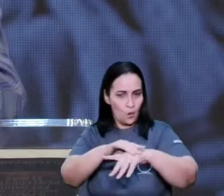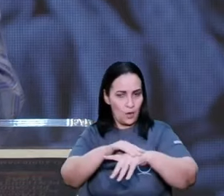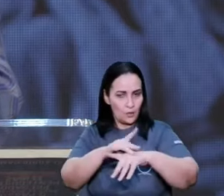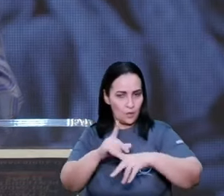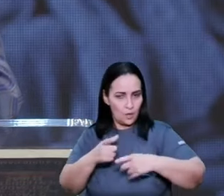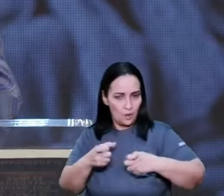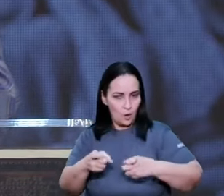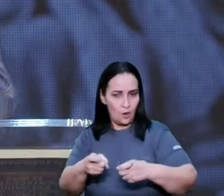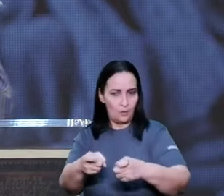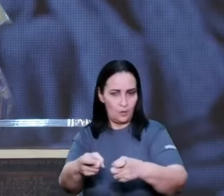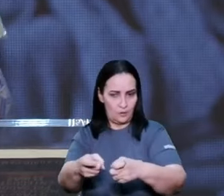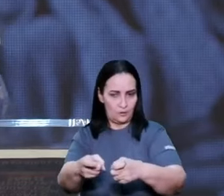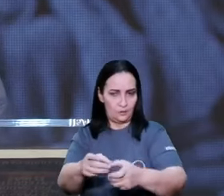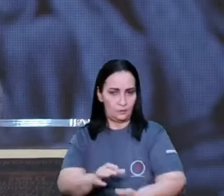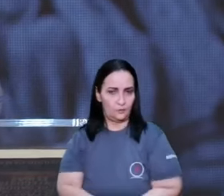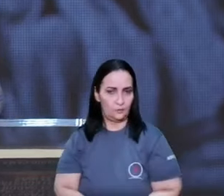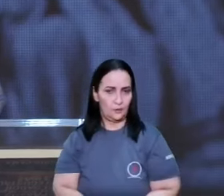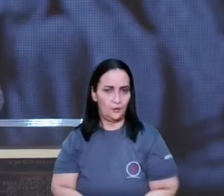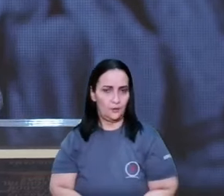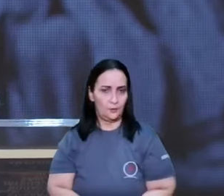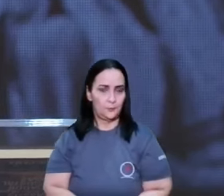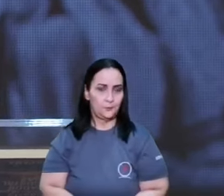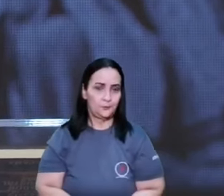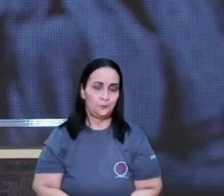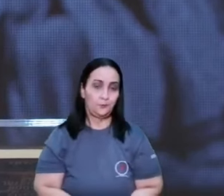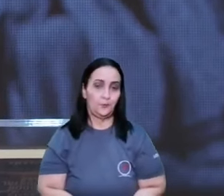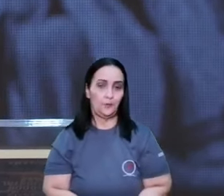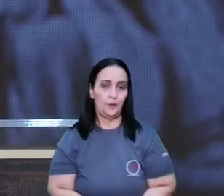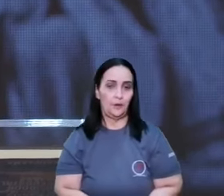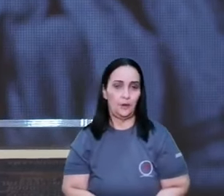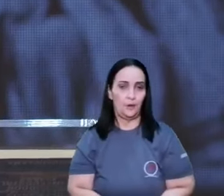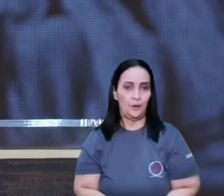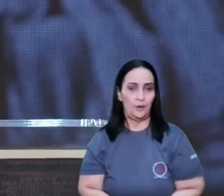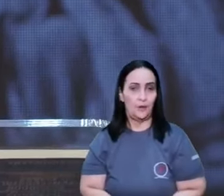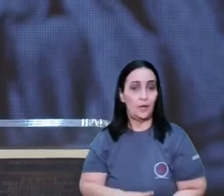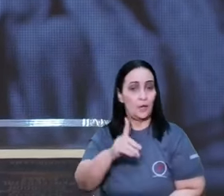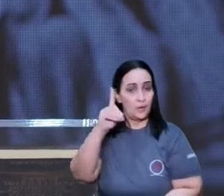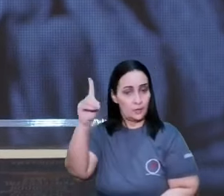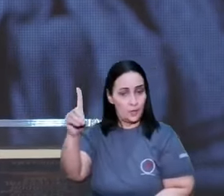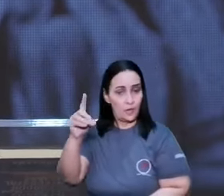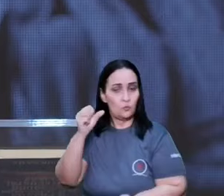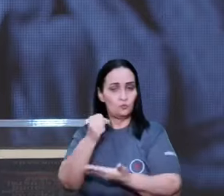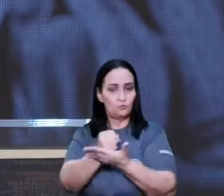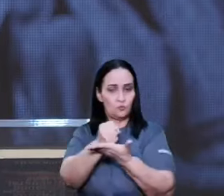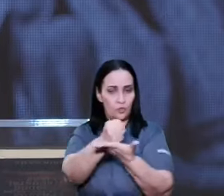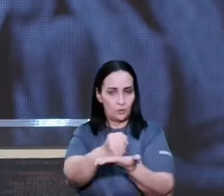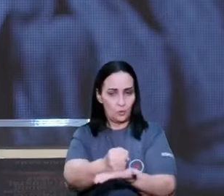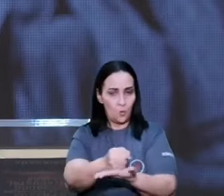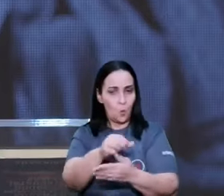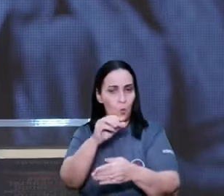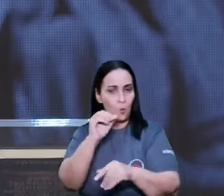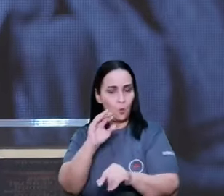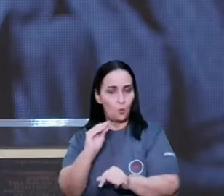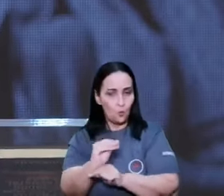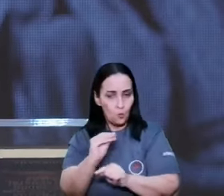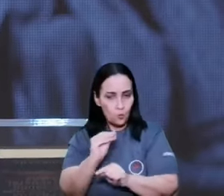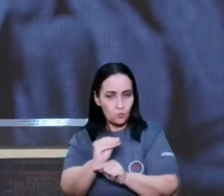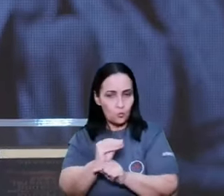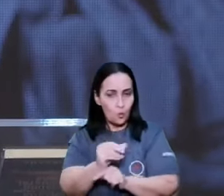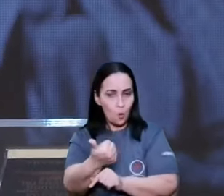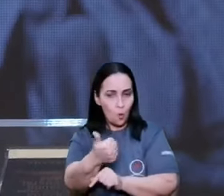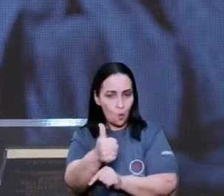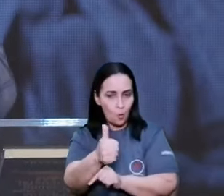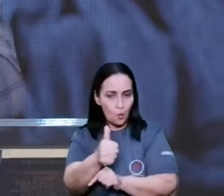3S meses após o diagnóstico deveria ser sepultado e Deus o sustentou por 11 anos e aqui